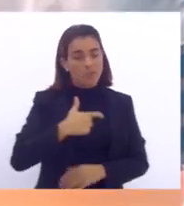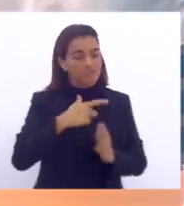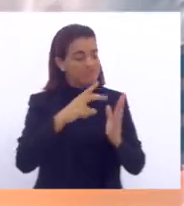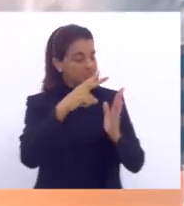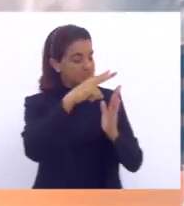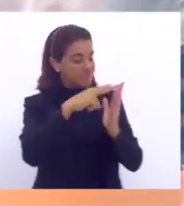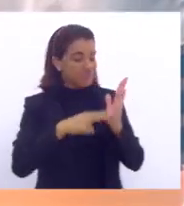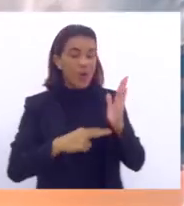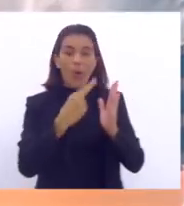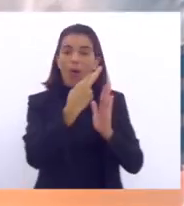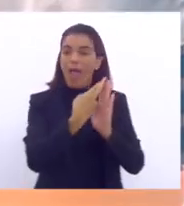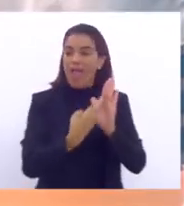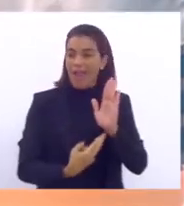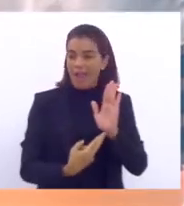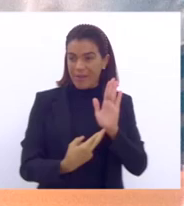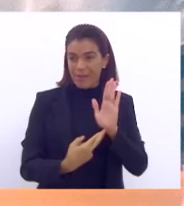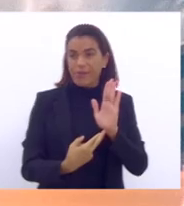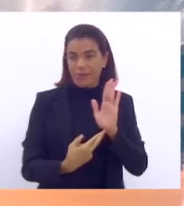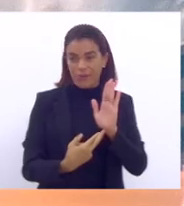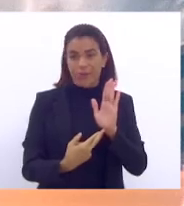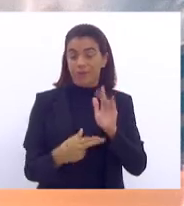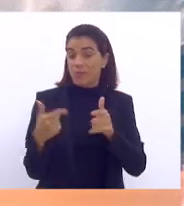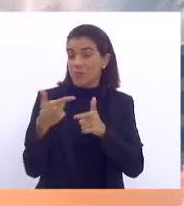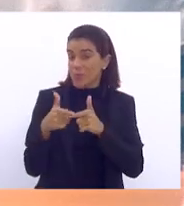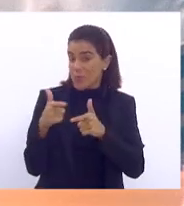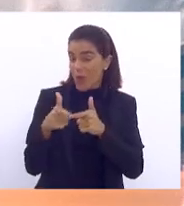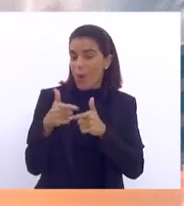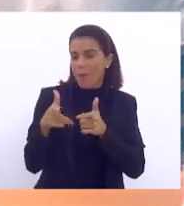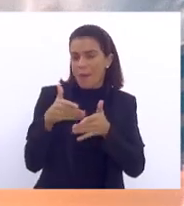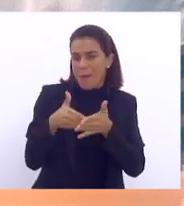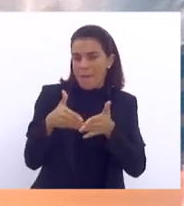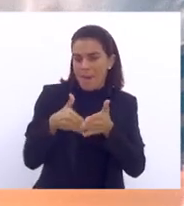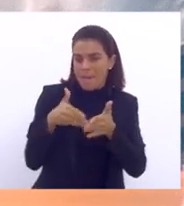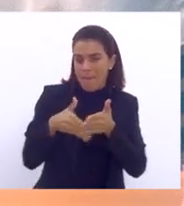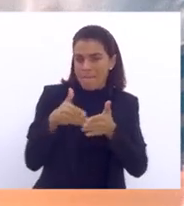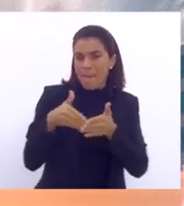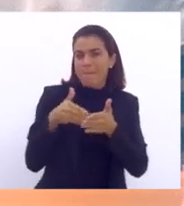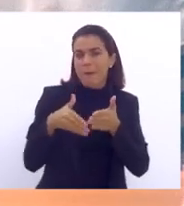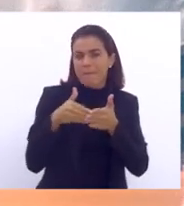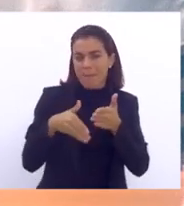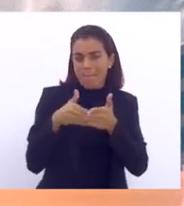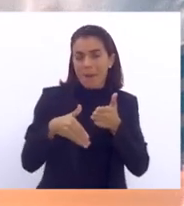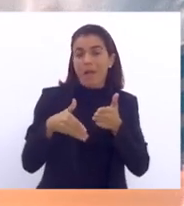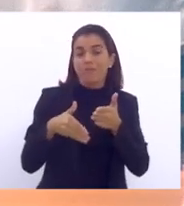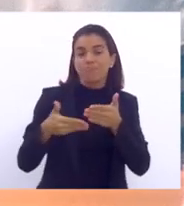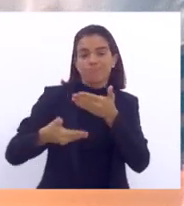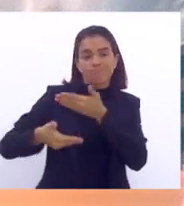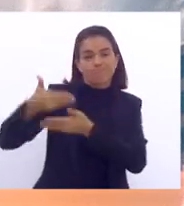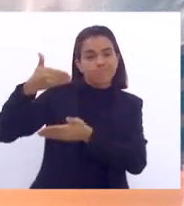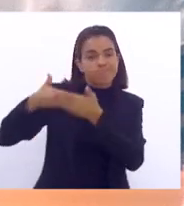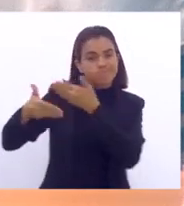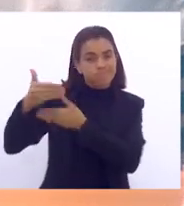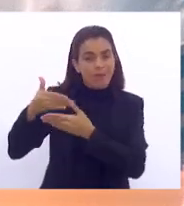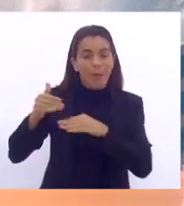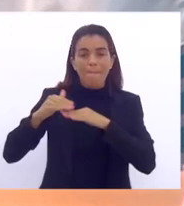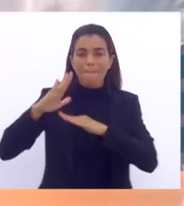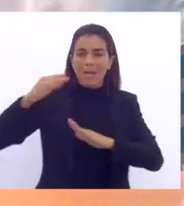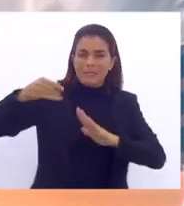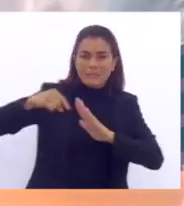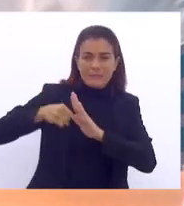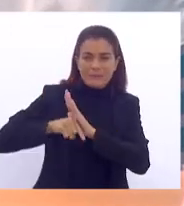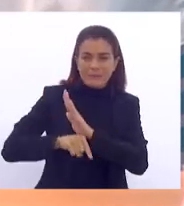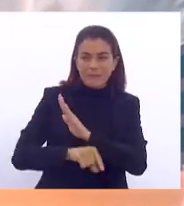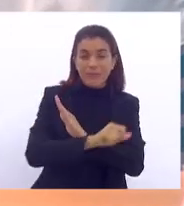considero né De Um dos problemas que a gente enfrentou na na legislatura passada que eu considero até muito mais profundo e grave do que